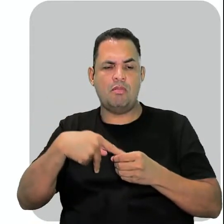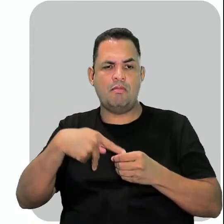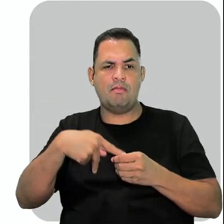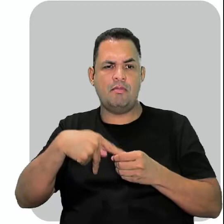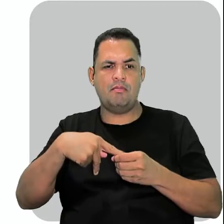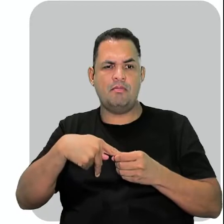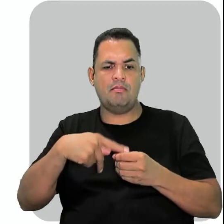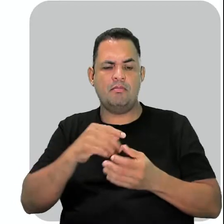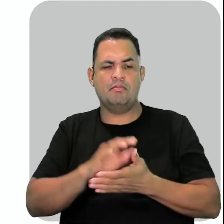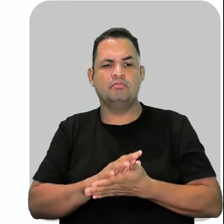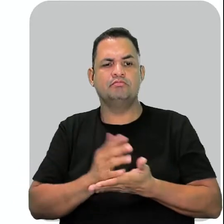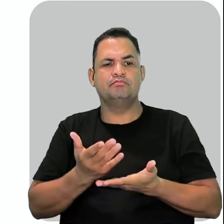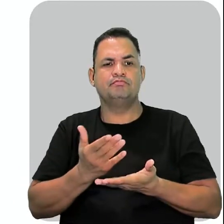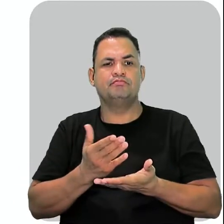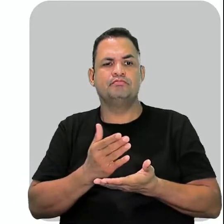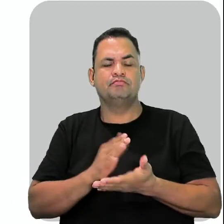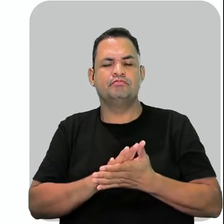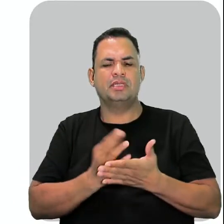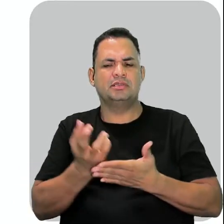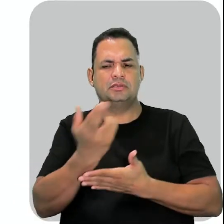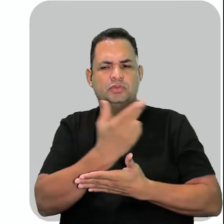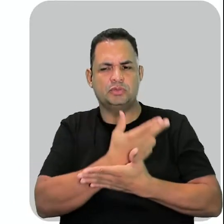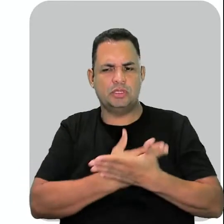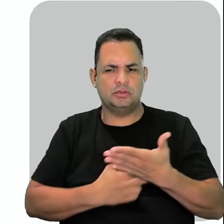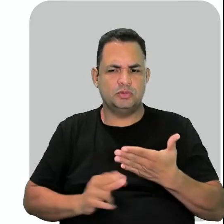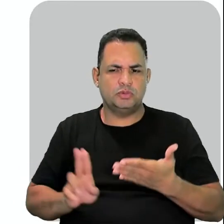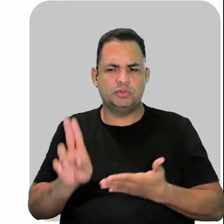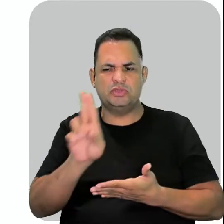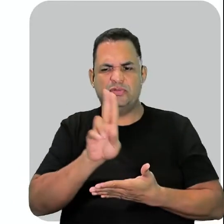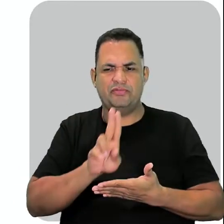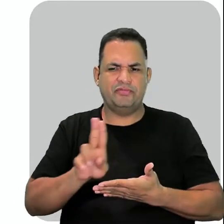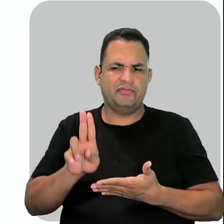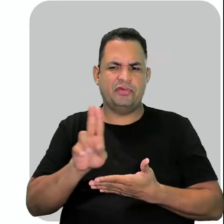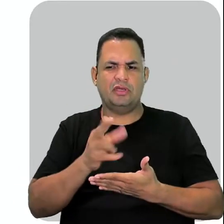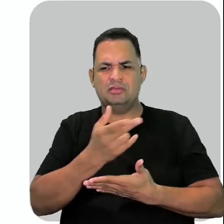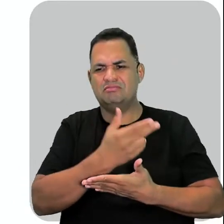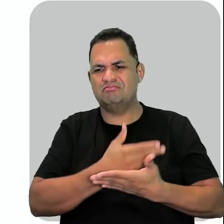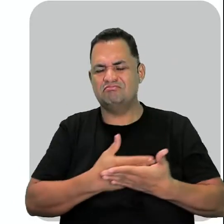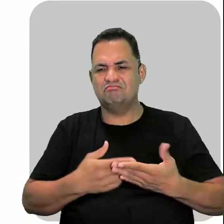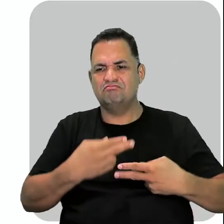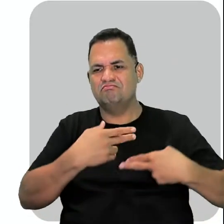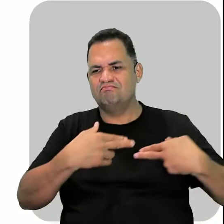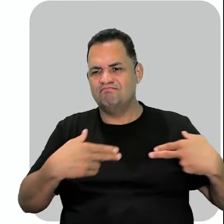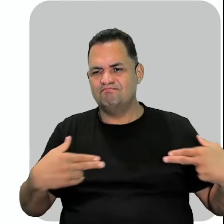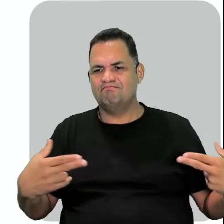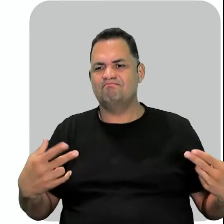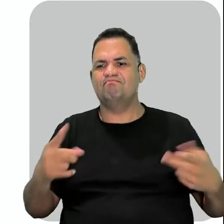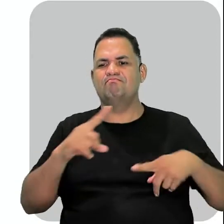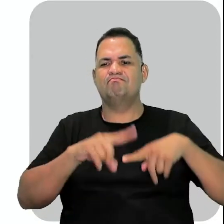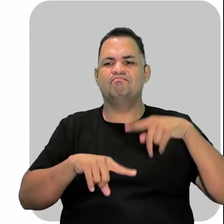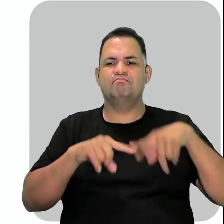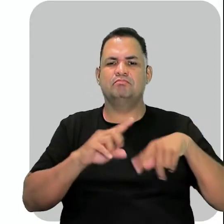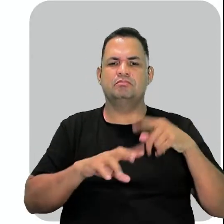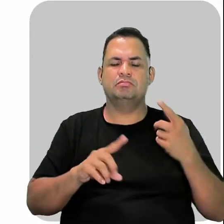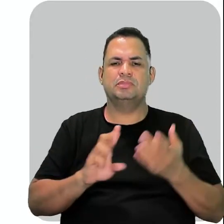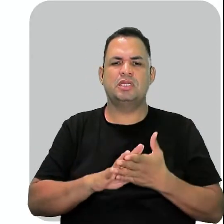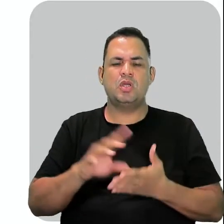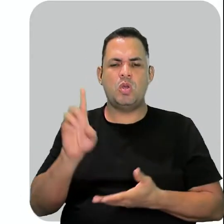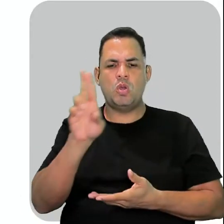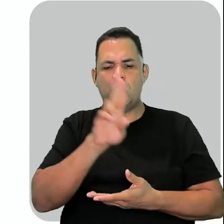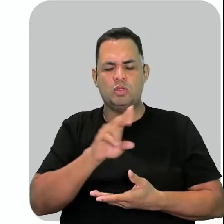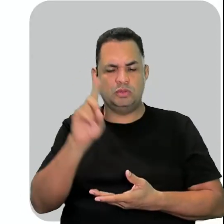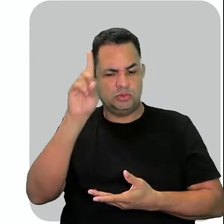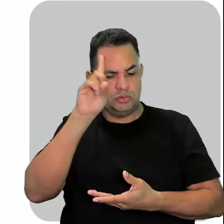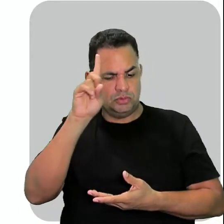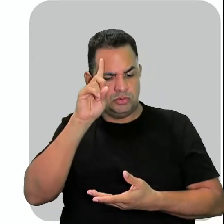ele é matéria-prima para infinitas substâncias. A gente tem muito material que nós usamos no nosso dia a dia que